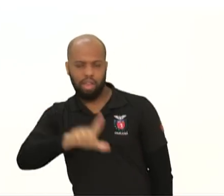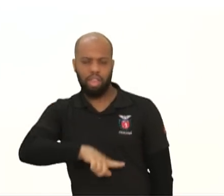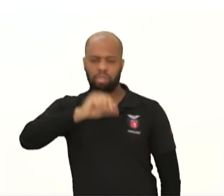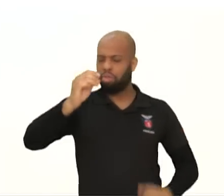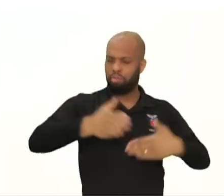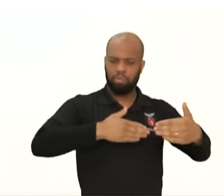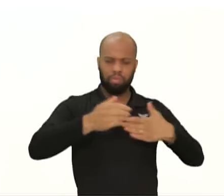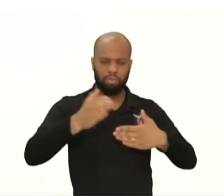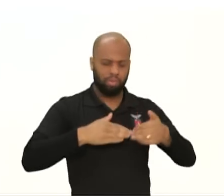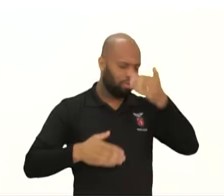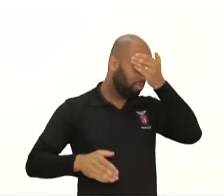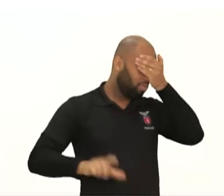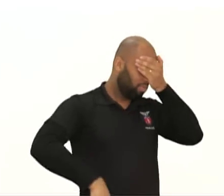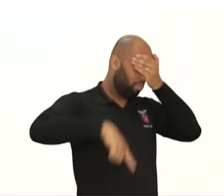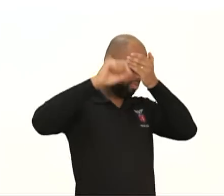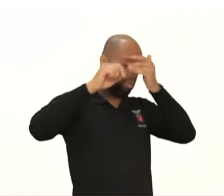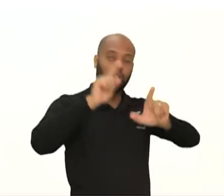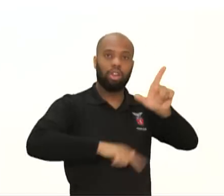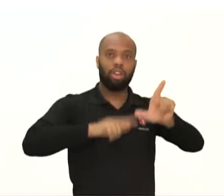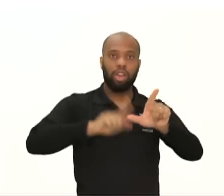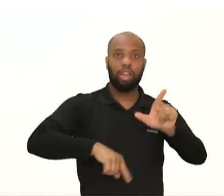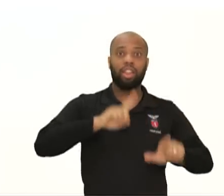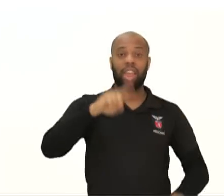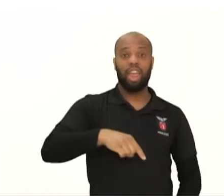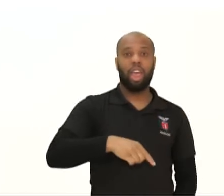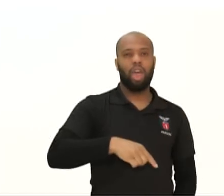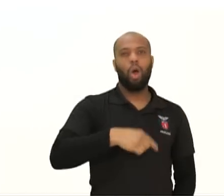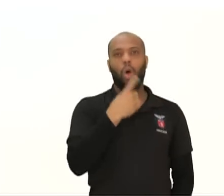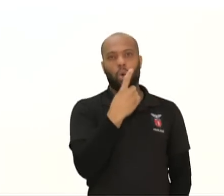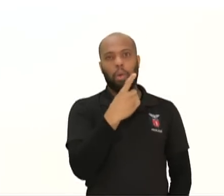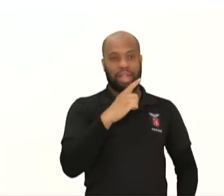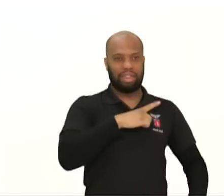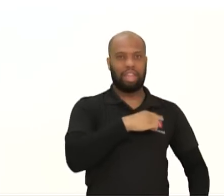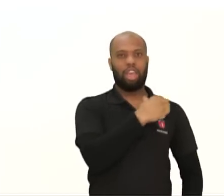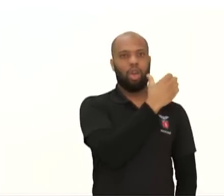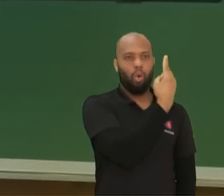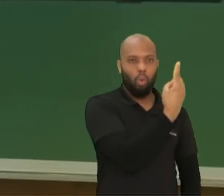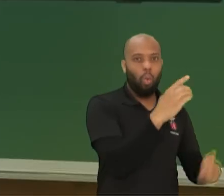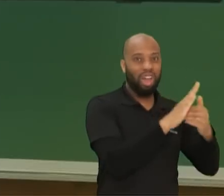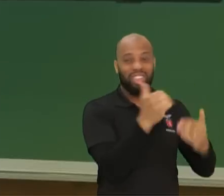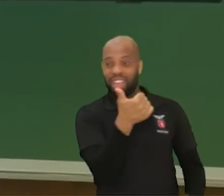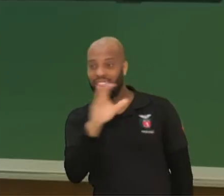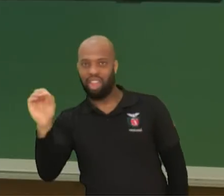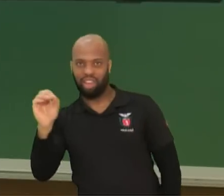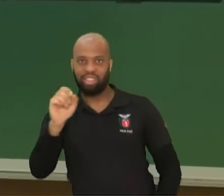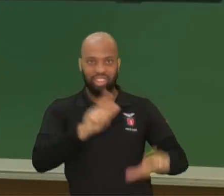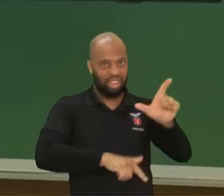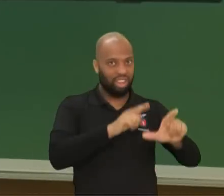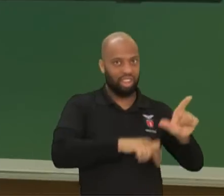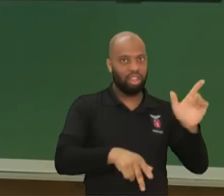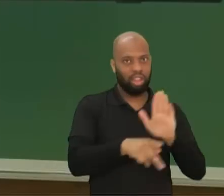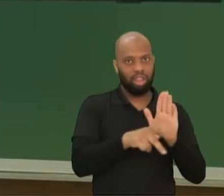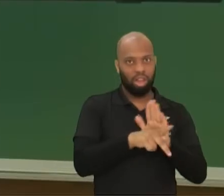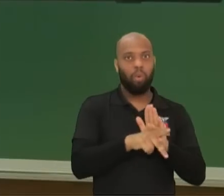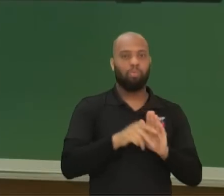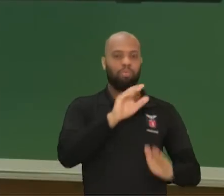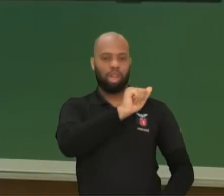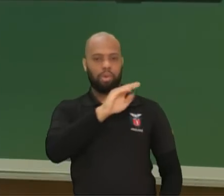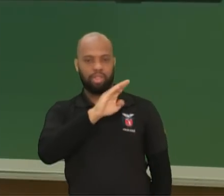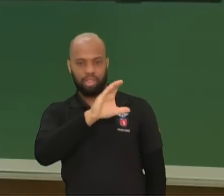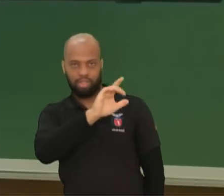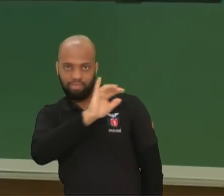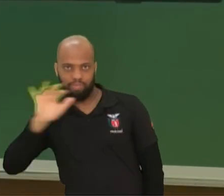acaso, sabendo que ela é uma das 10 primeiras letras. Olhem lá, sabendo que ela é uma das 10 primeiras letras. Qual